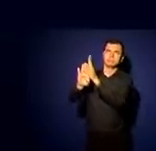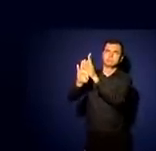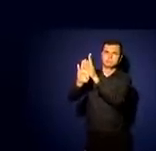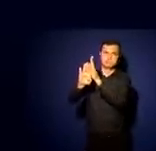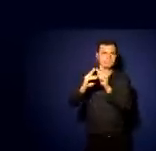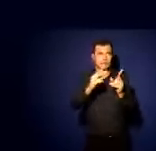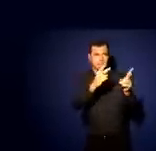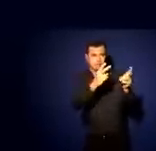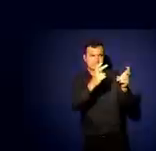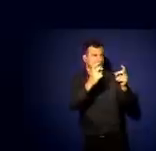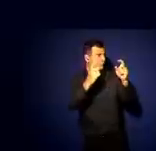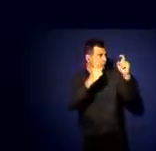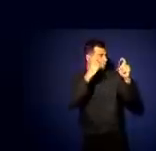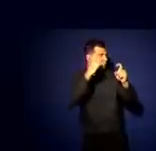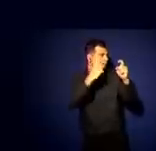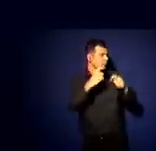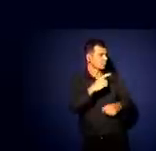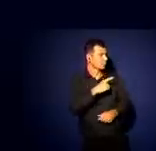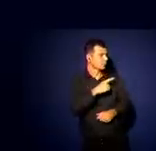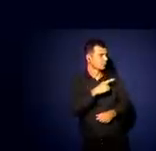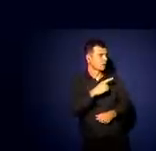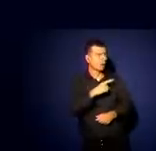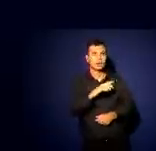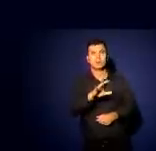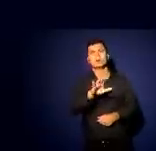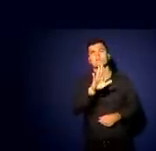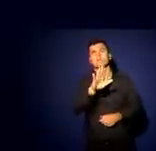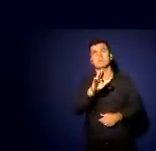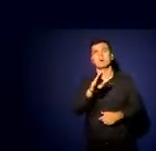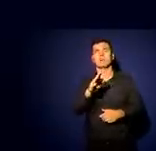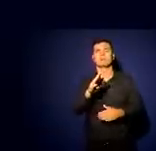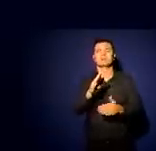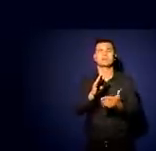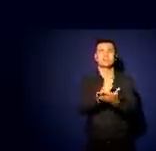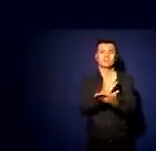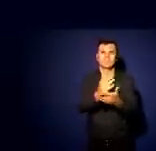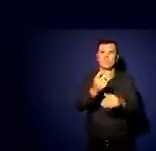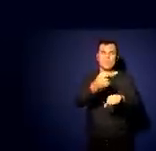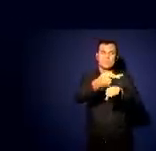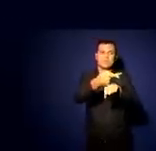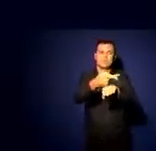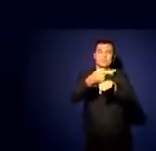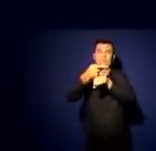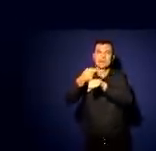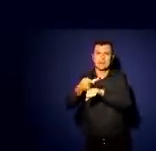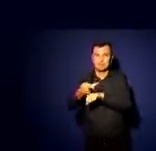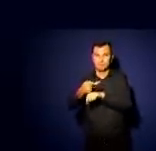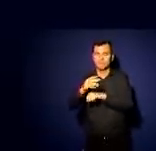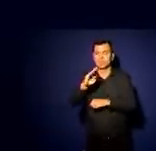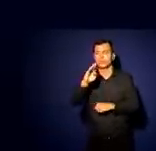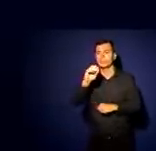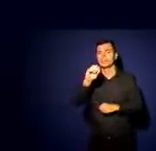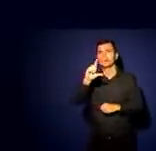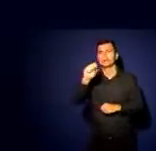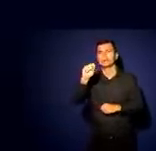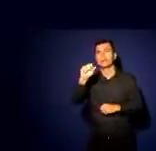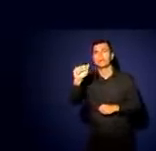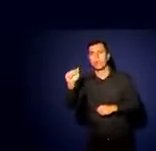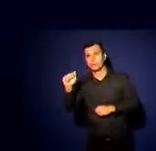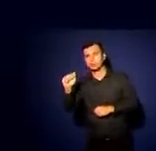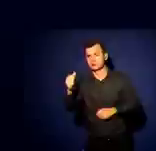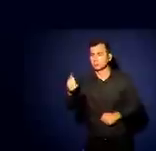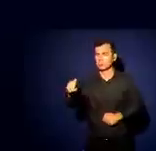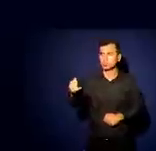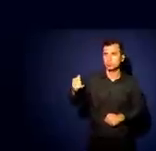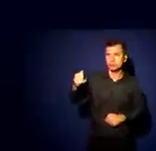tem visto mais recentes E mesmo quando a gente olha esse esse prêmio esse prédio que a bolsa hoje implica com juro Real alto a gente